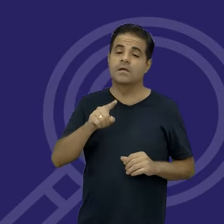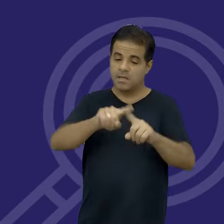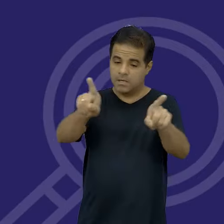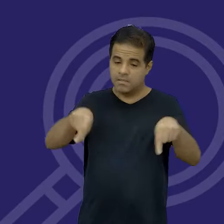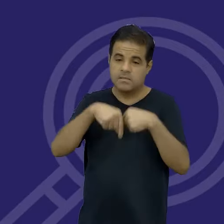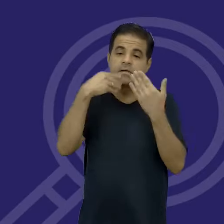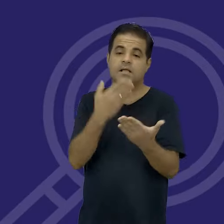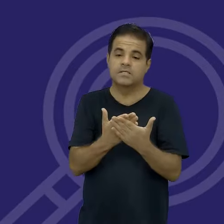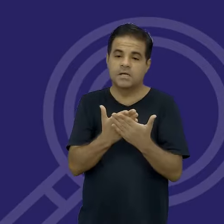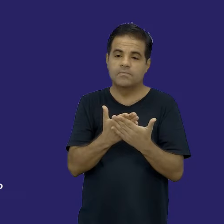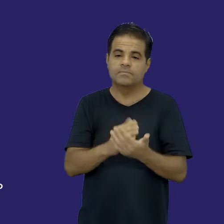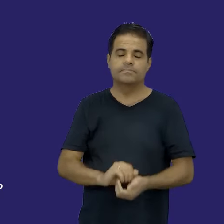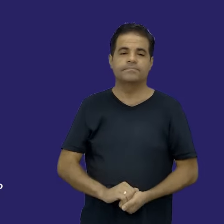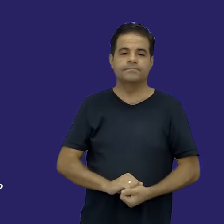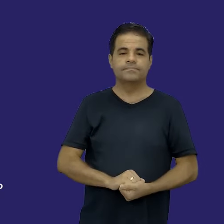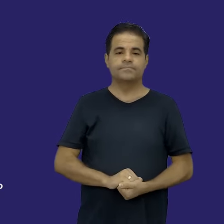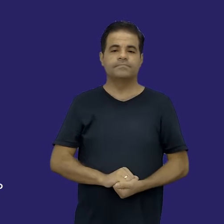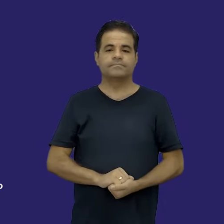de aula.